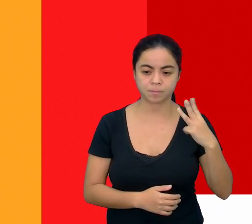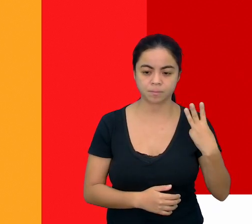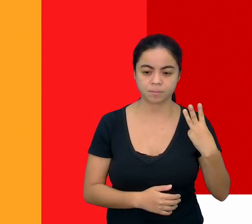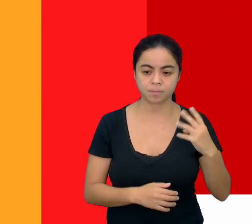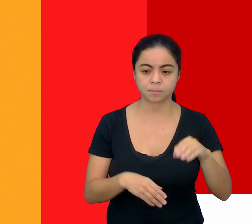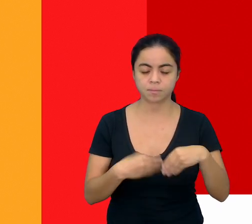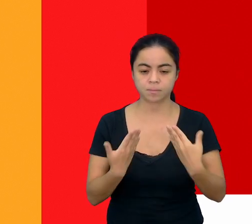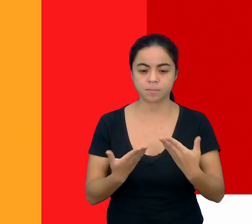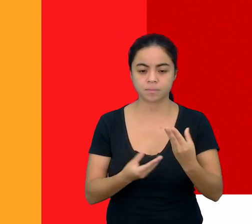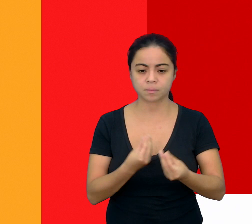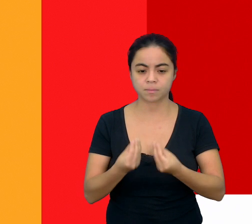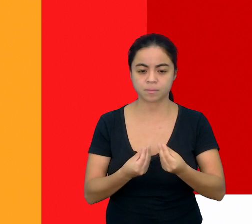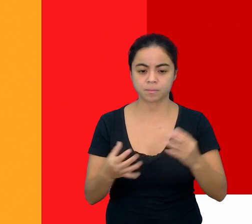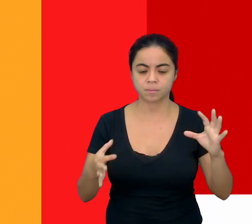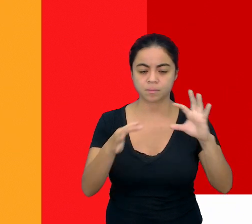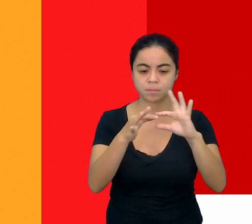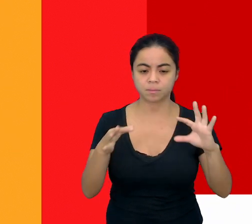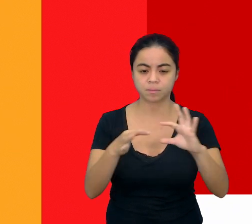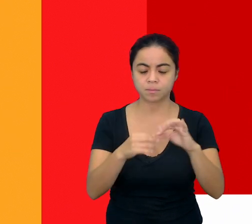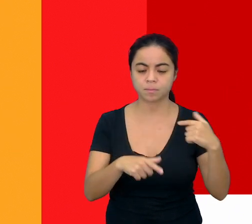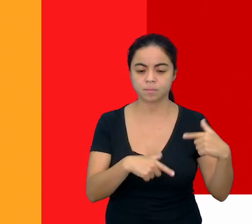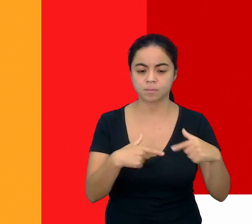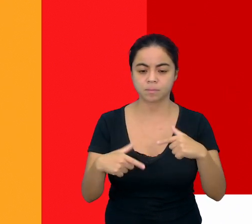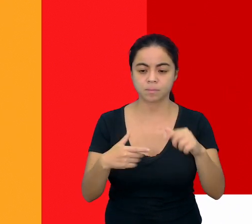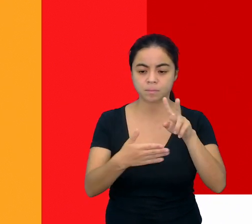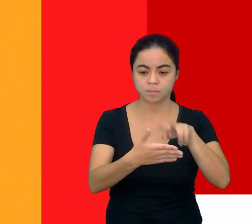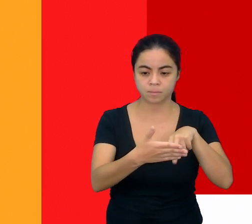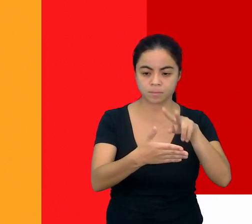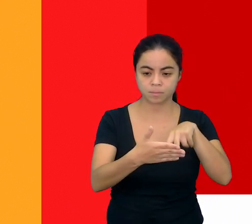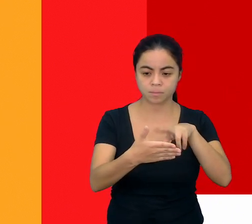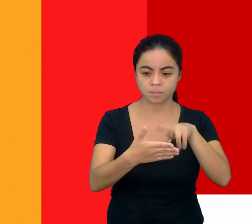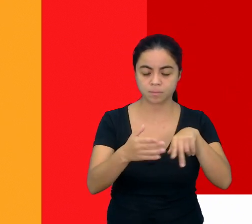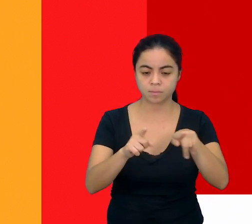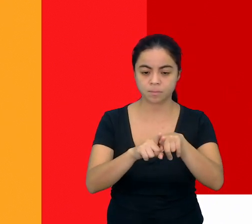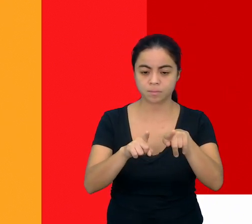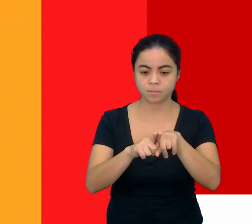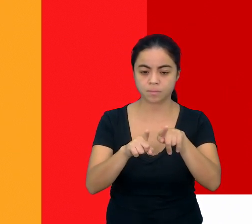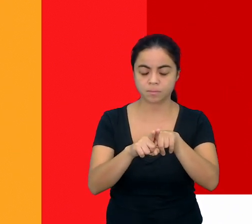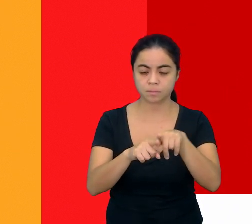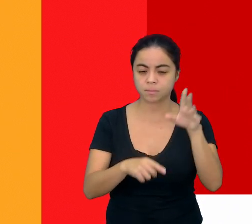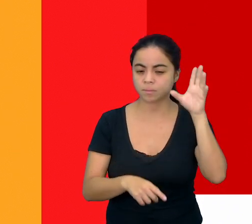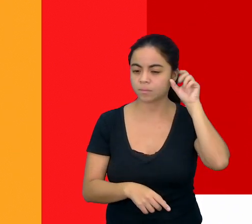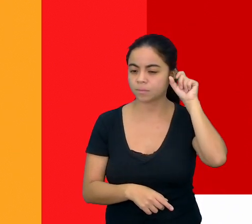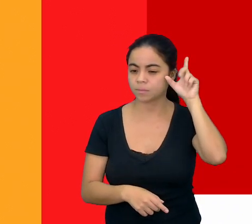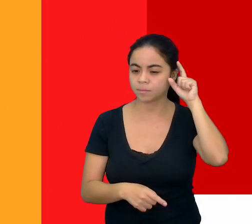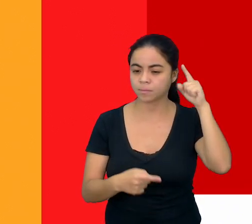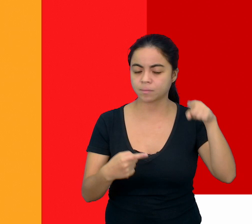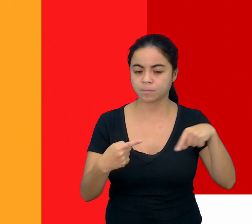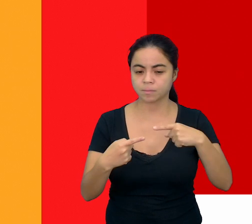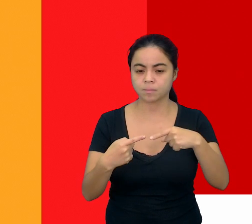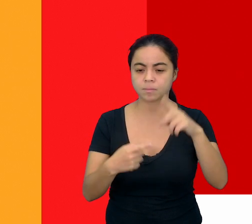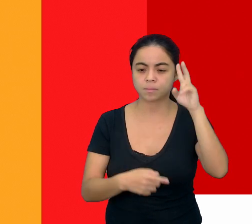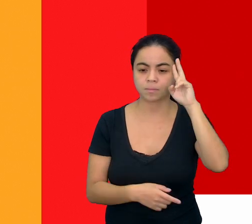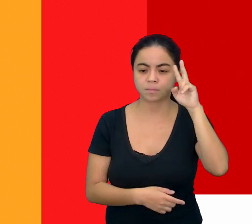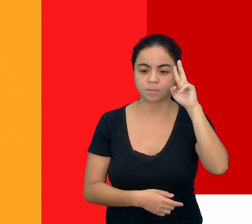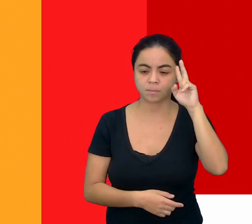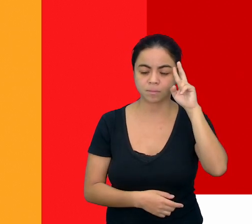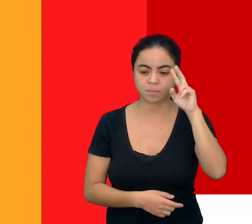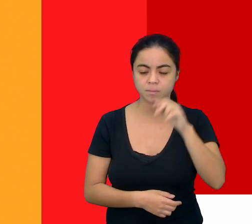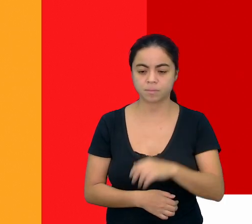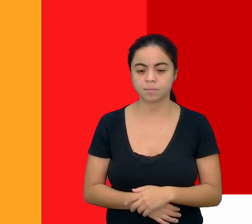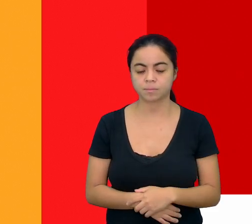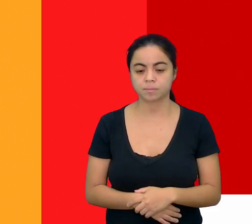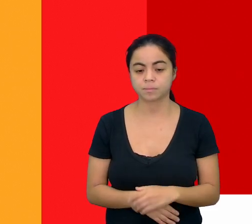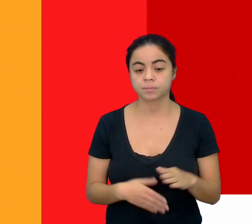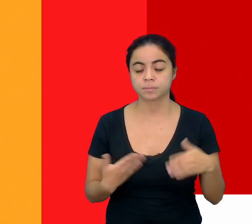elas estão conectadas no trabalho com a leitura e a escuta dos contos tradicionais. Então, chegou